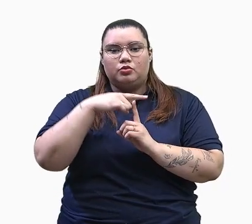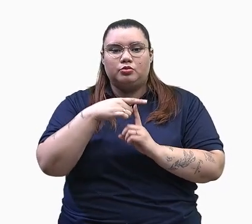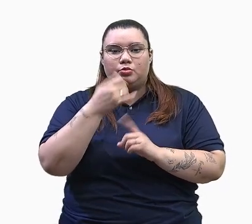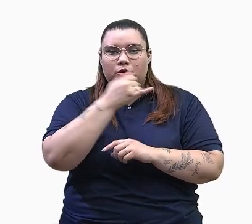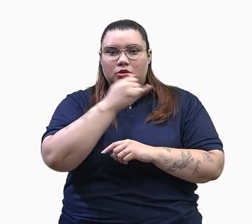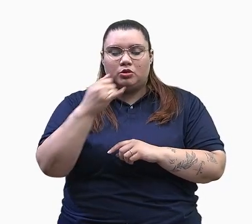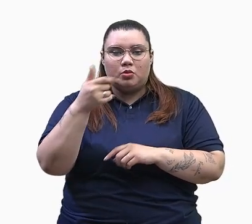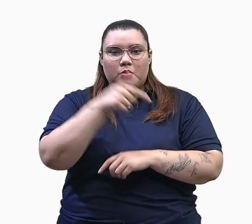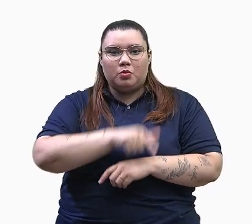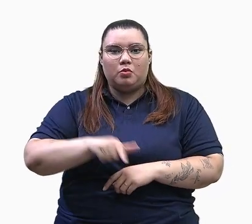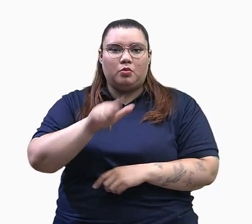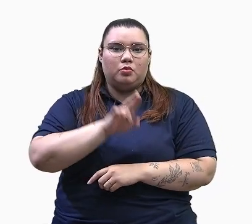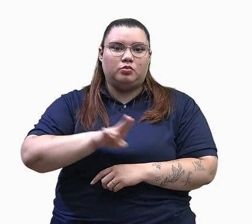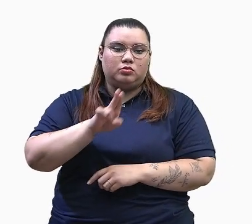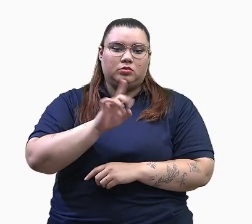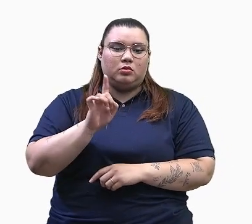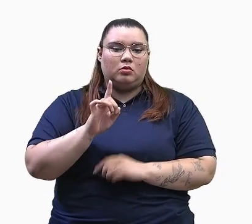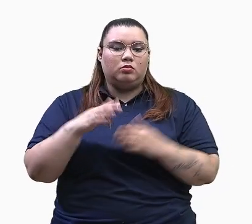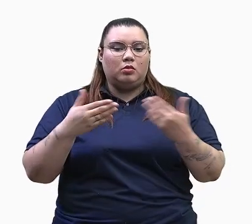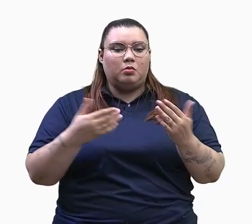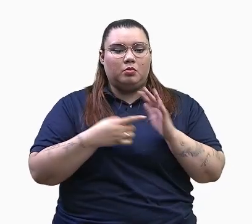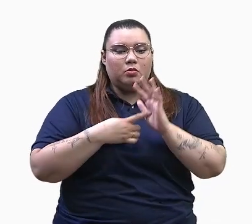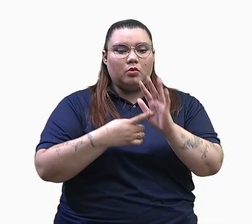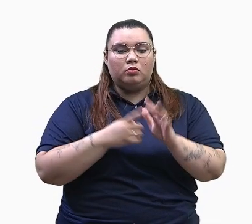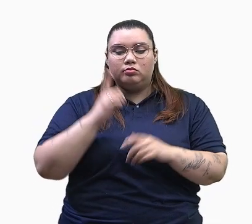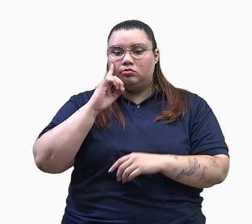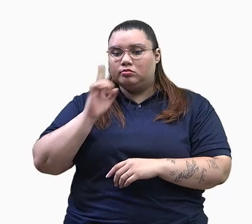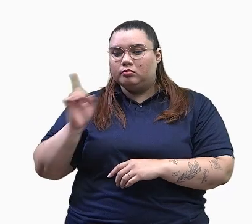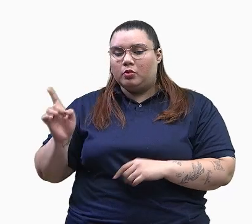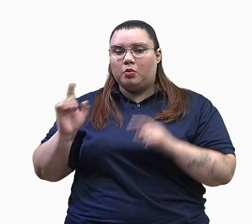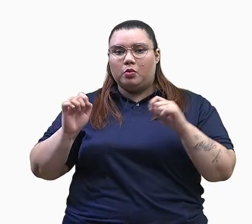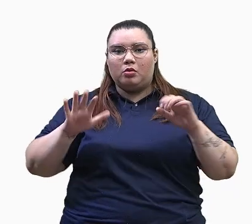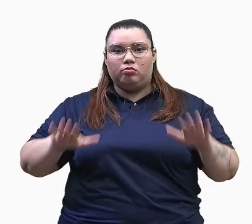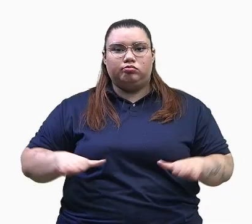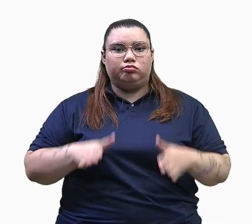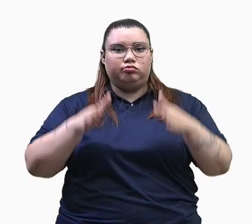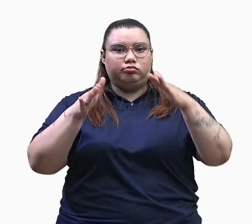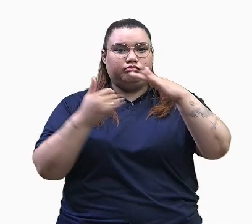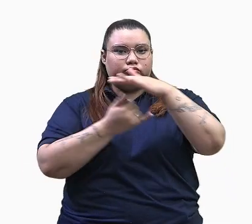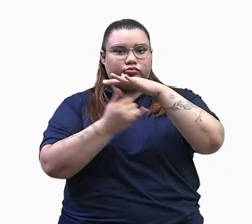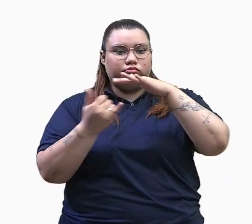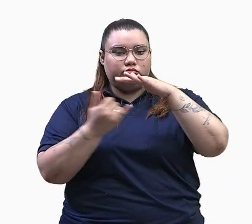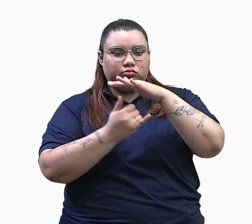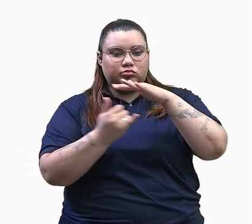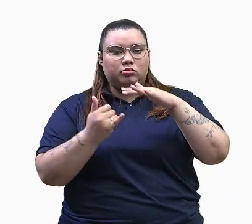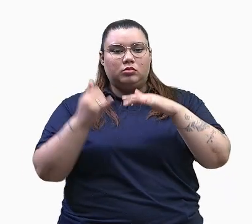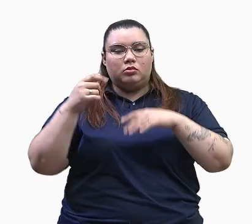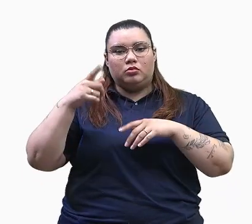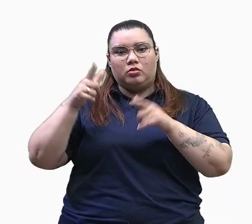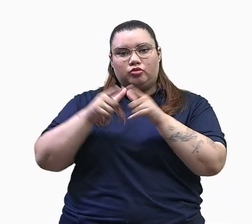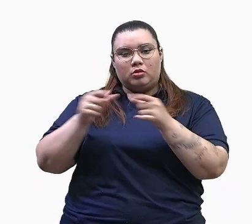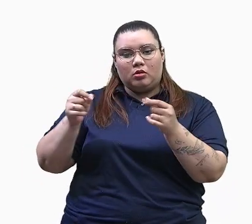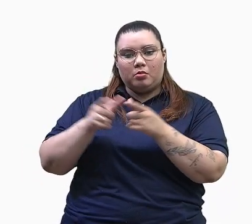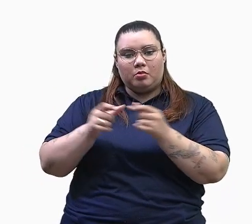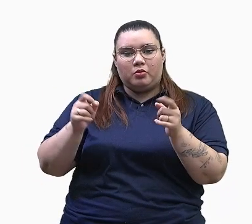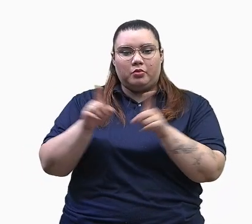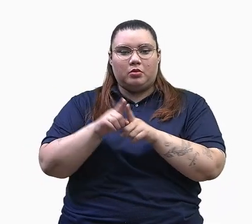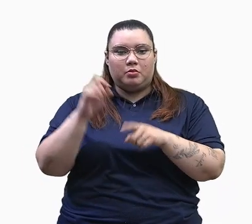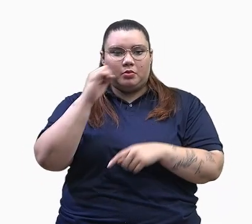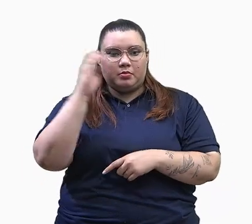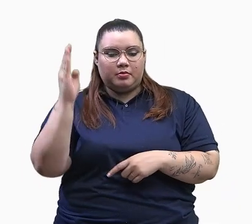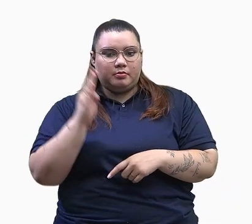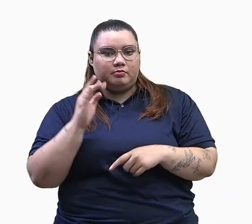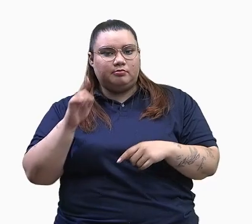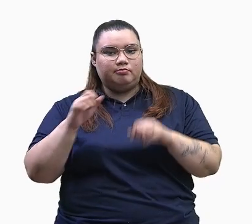algumas usinas para vocês observarem, que é a do Japão e também aqui no Brasil, em Angra. Ela libera uma